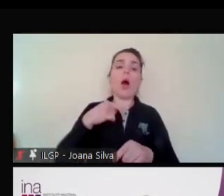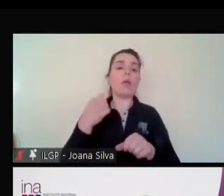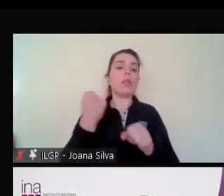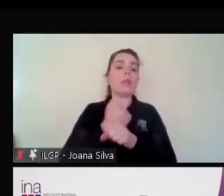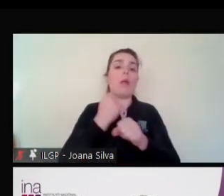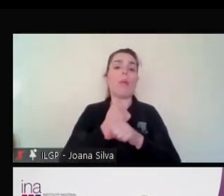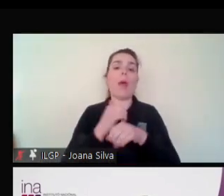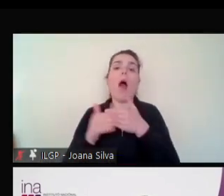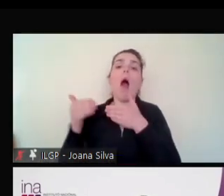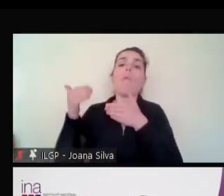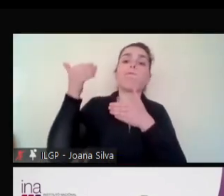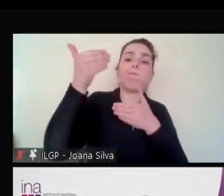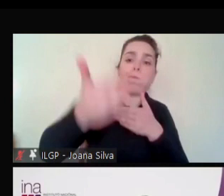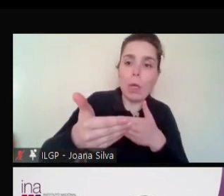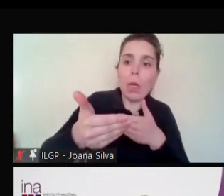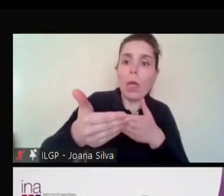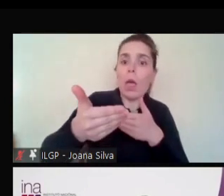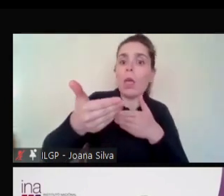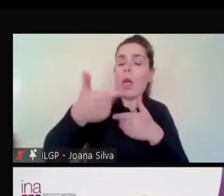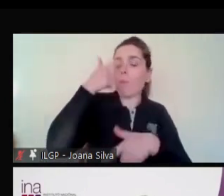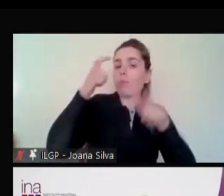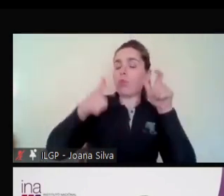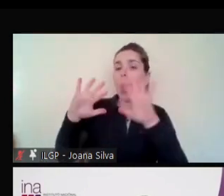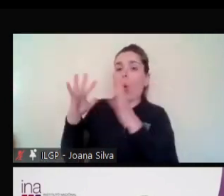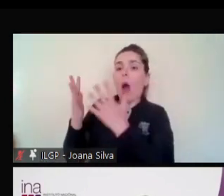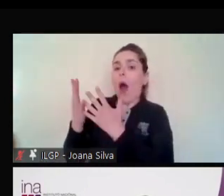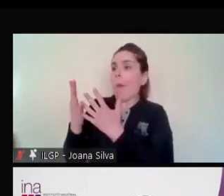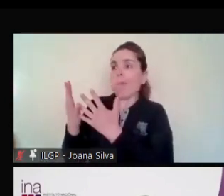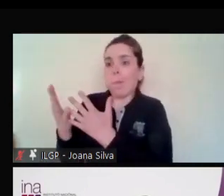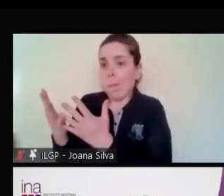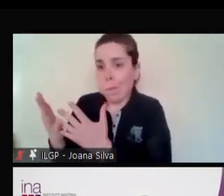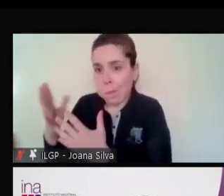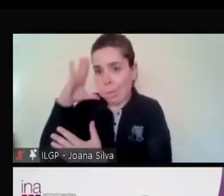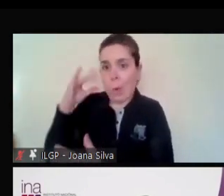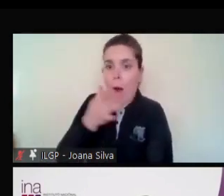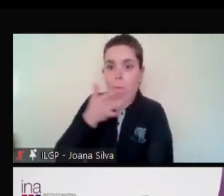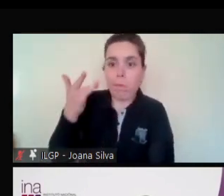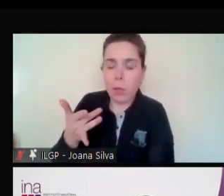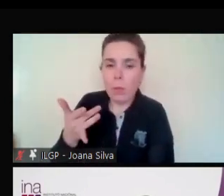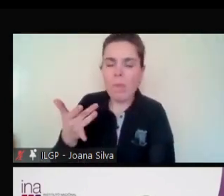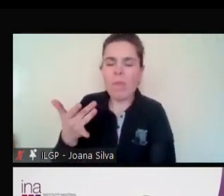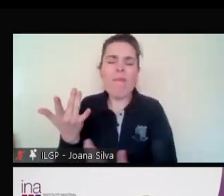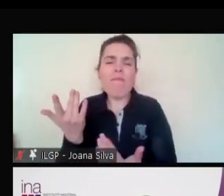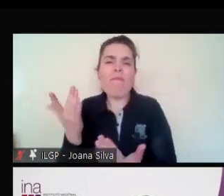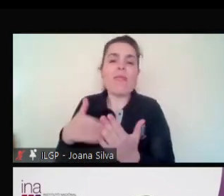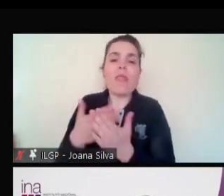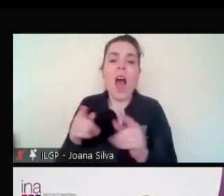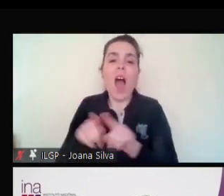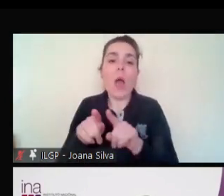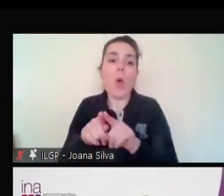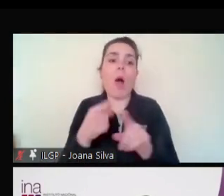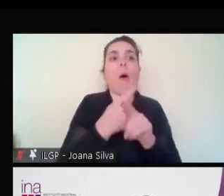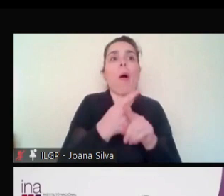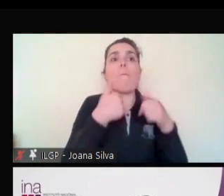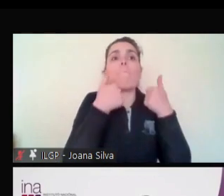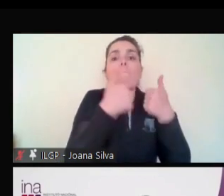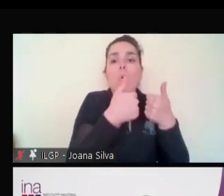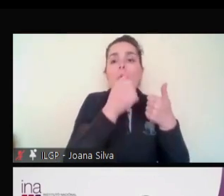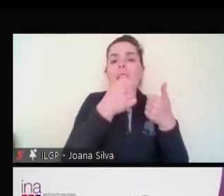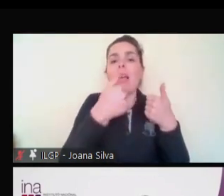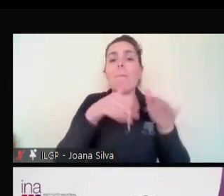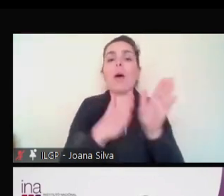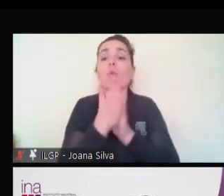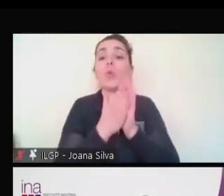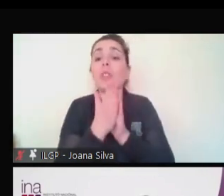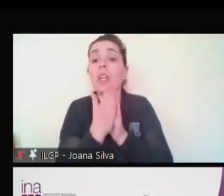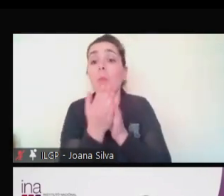cuidarmos bem da capacitação de quem as pode usar, poderemos ter coisas muito boas, mas com utilização muito